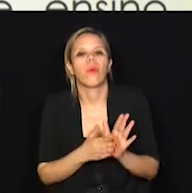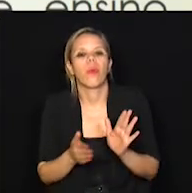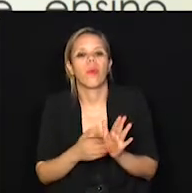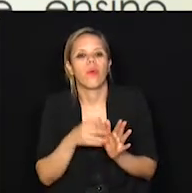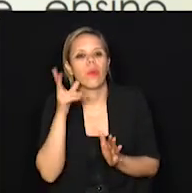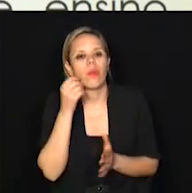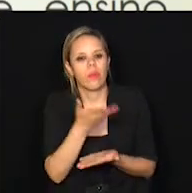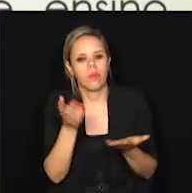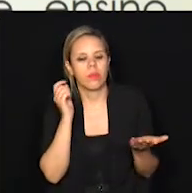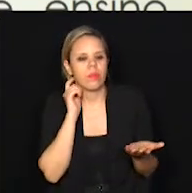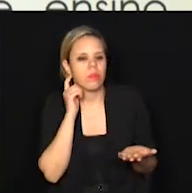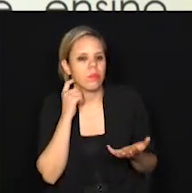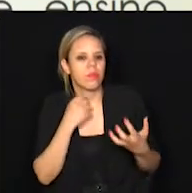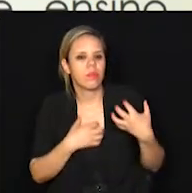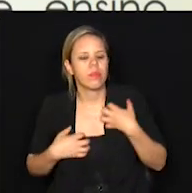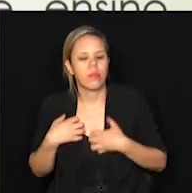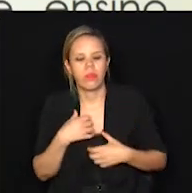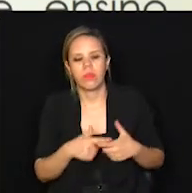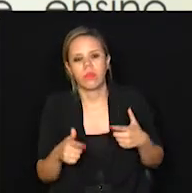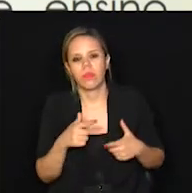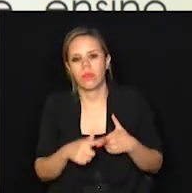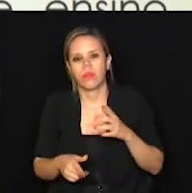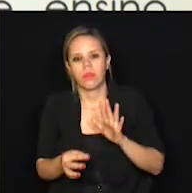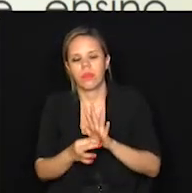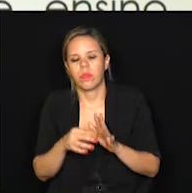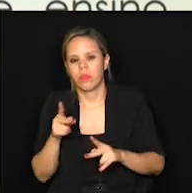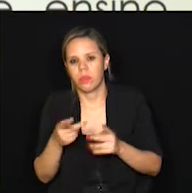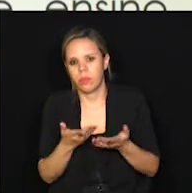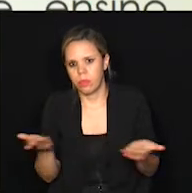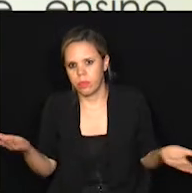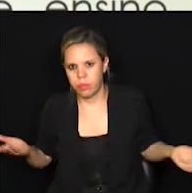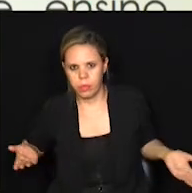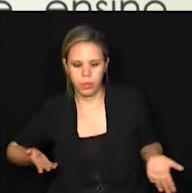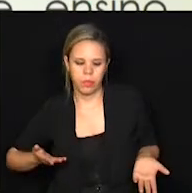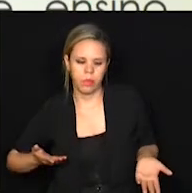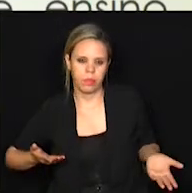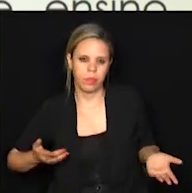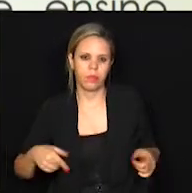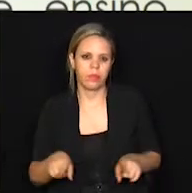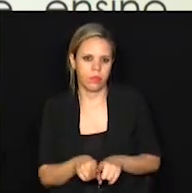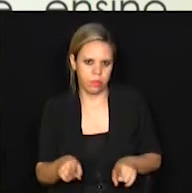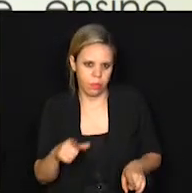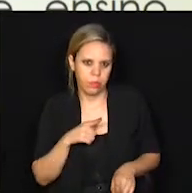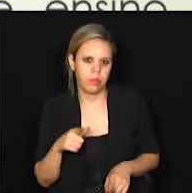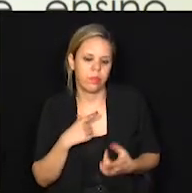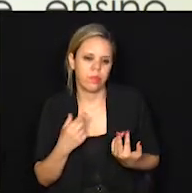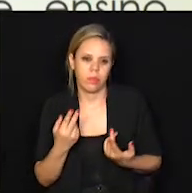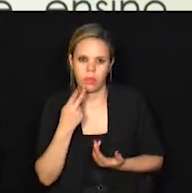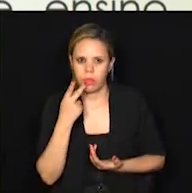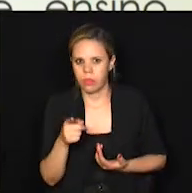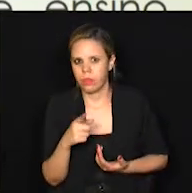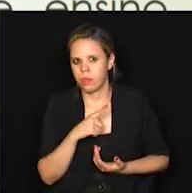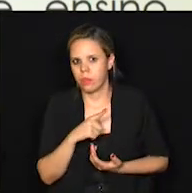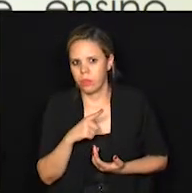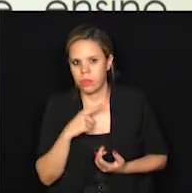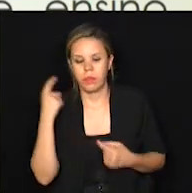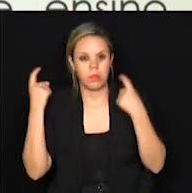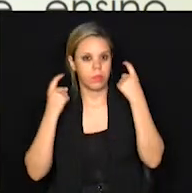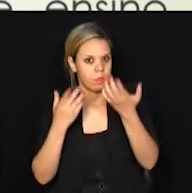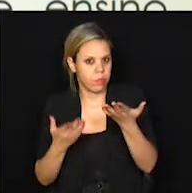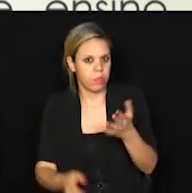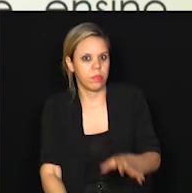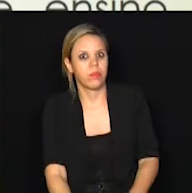Nós temos os compromissos aí, né, com os nossos profissionais, e numa primeira apresentação que a gente teve, a gente deixou isso